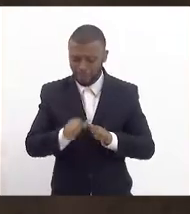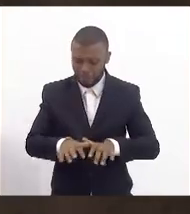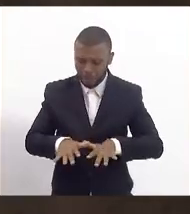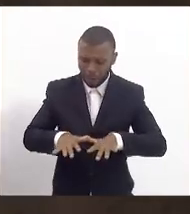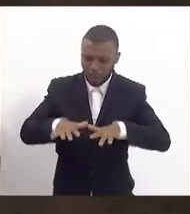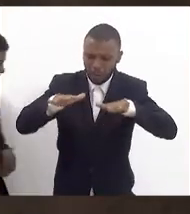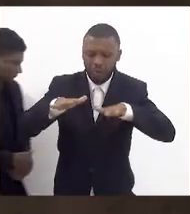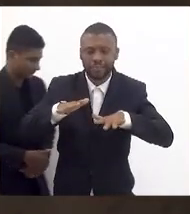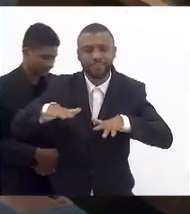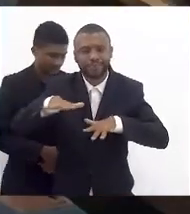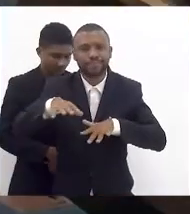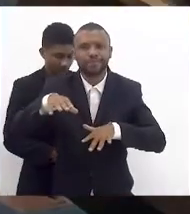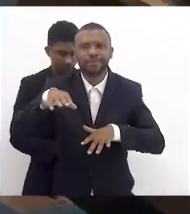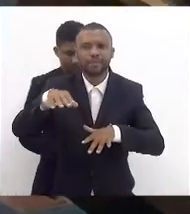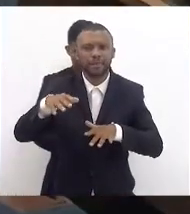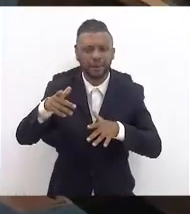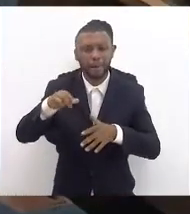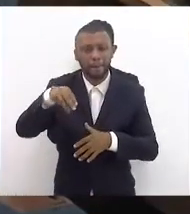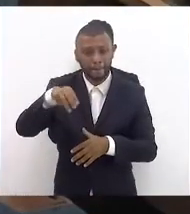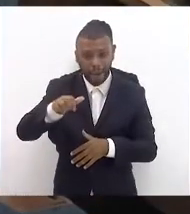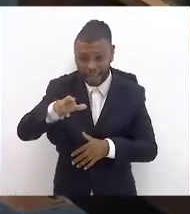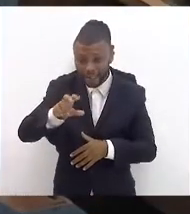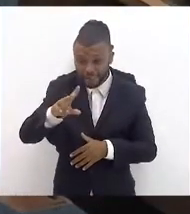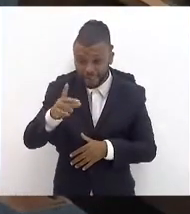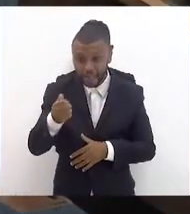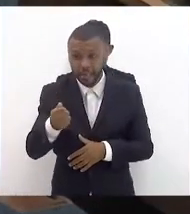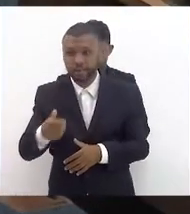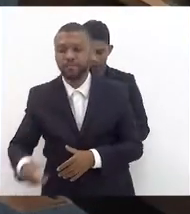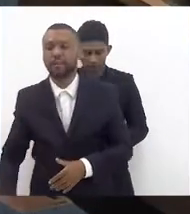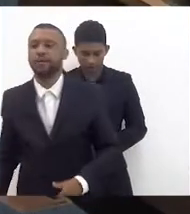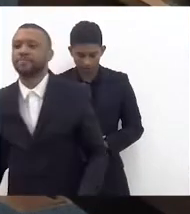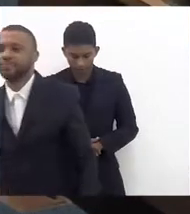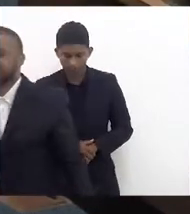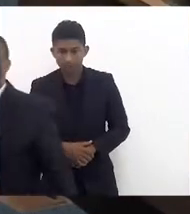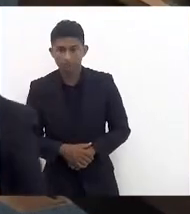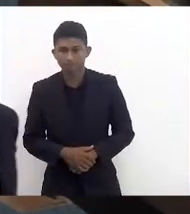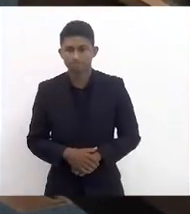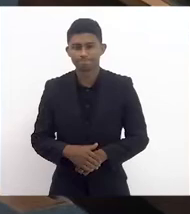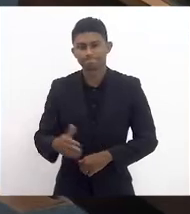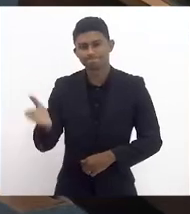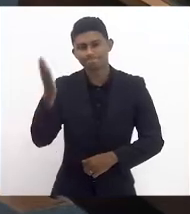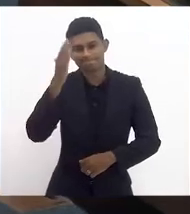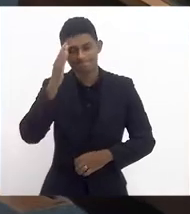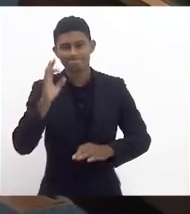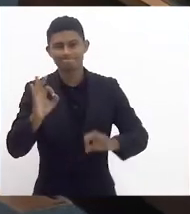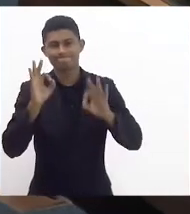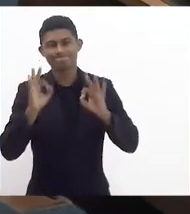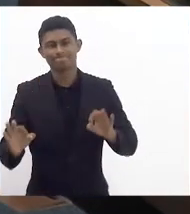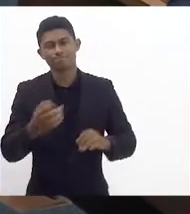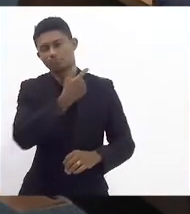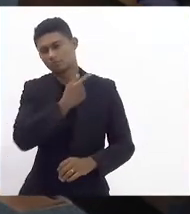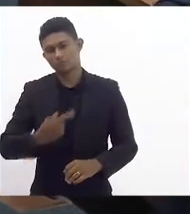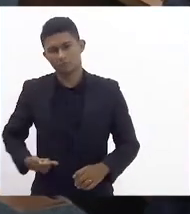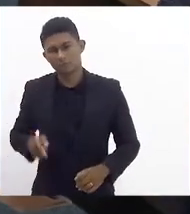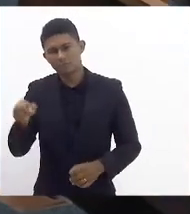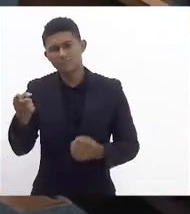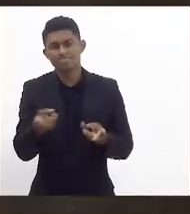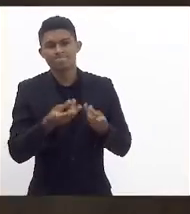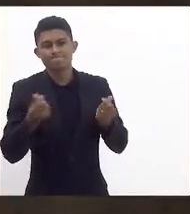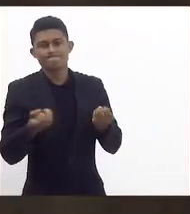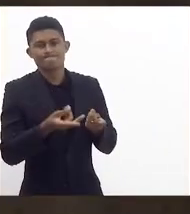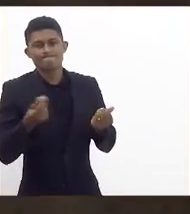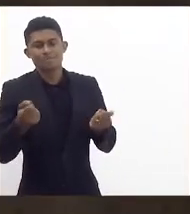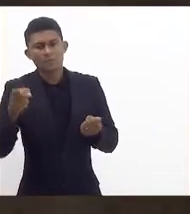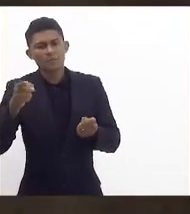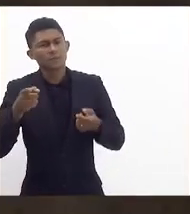o bairro Maravilha ficou debaixo d'água. Eu tenho certeza que o governador Cláudio, com a sensibilidade dele, o Max sabe disso, vinha